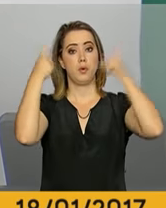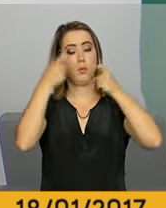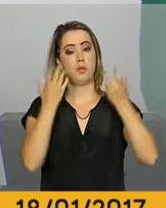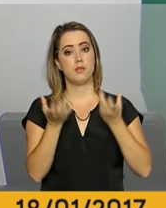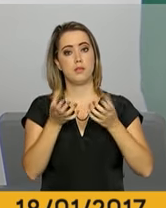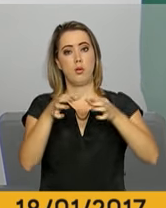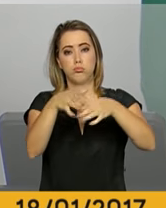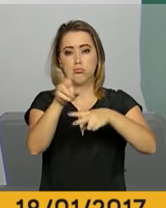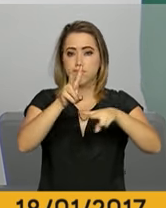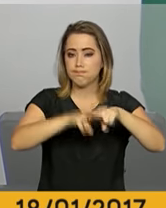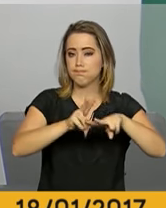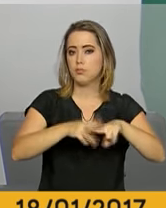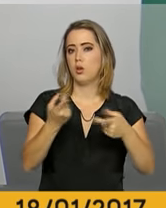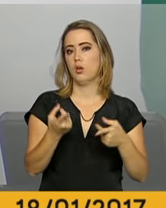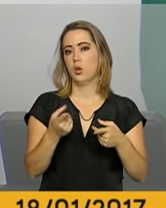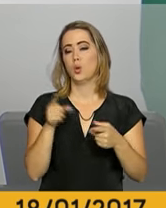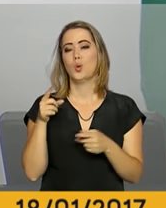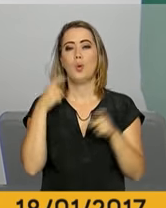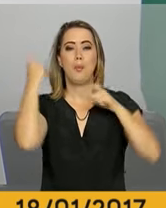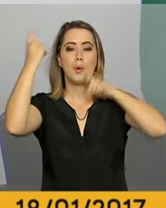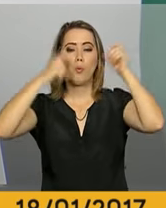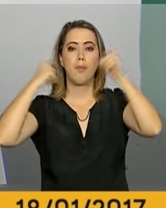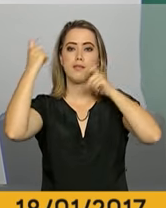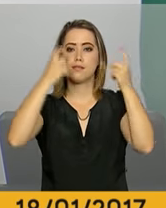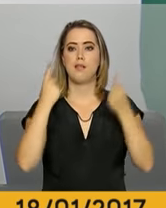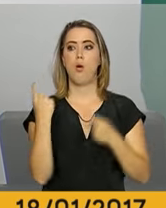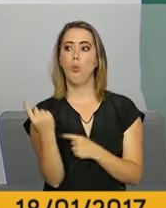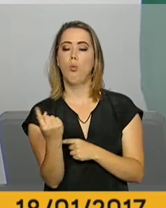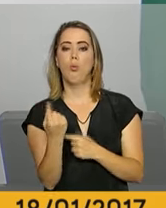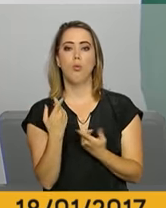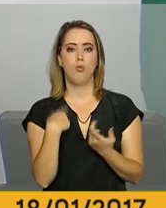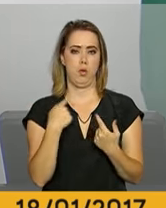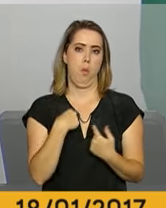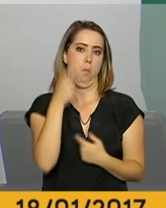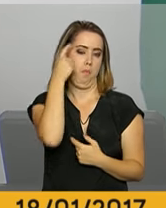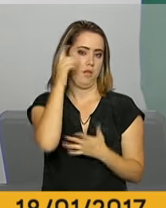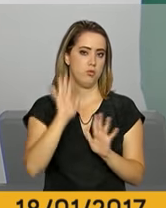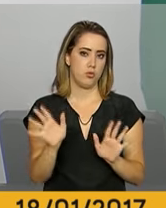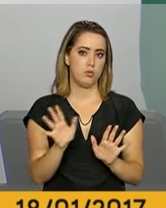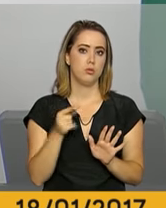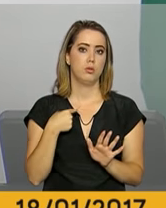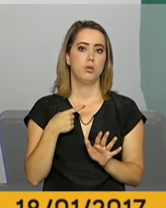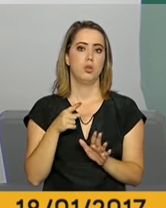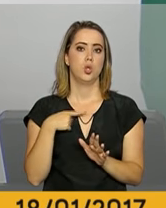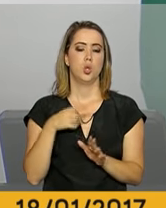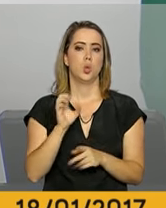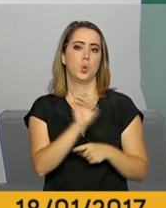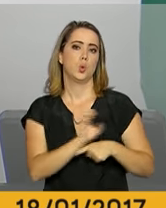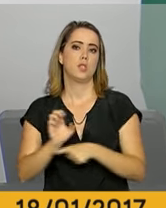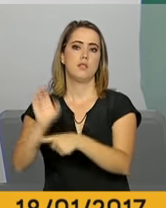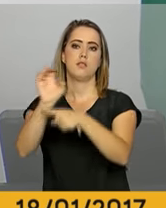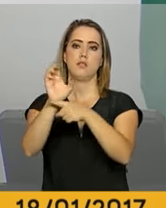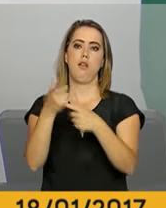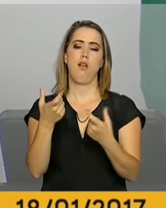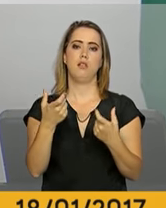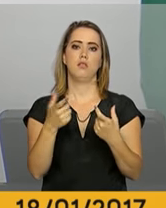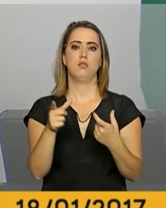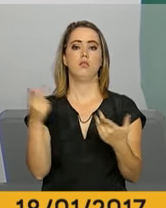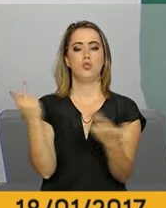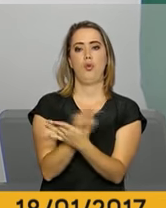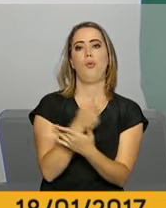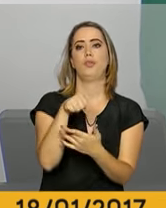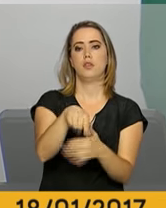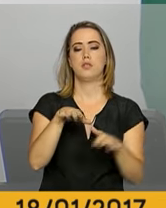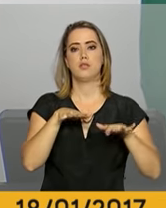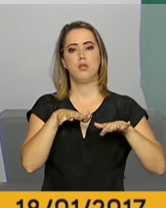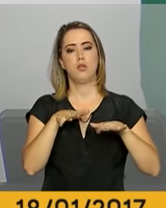penitenciário não é uma preocupação, penso eu, a esta altura, dos estados onde se